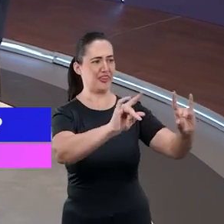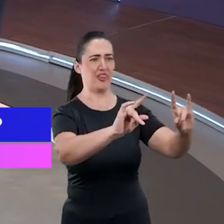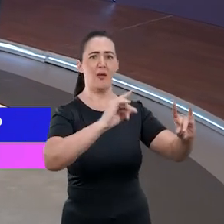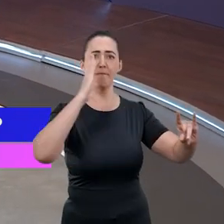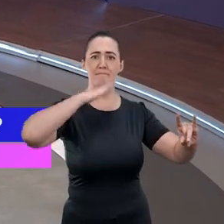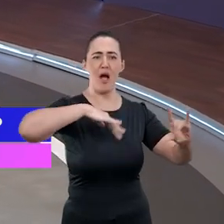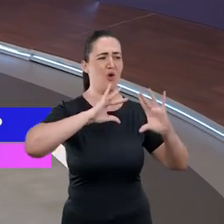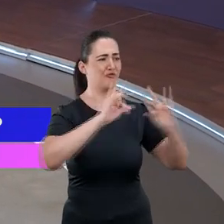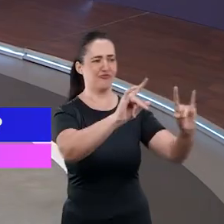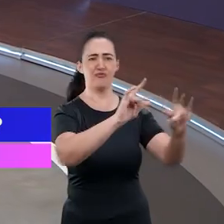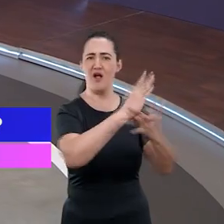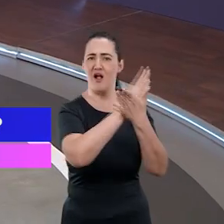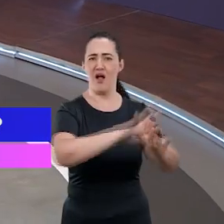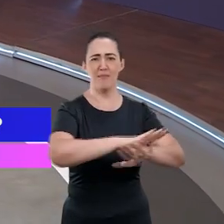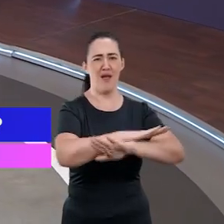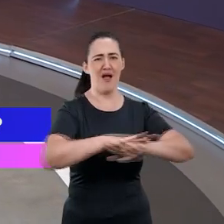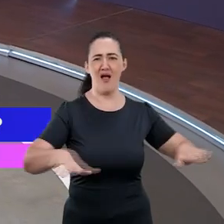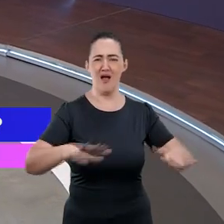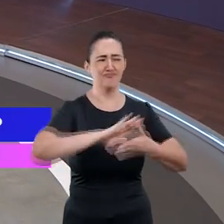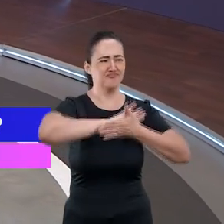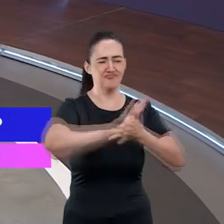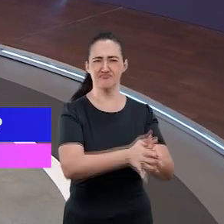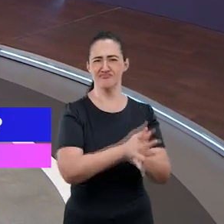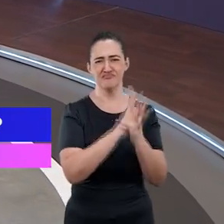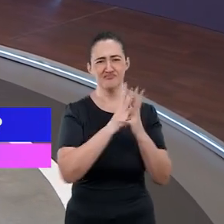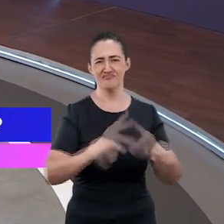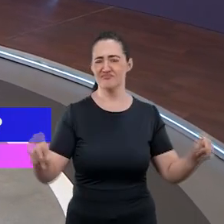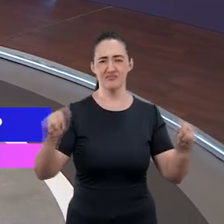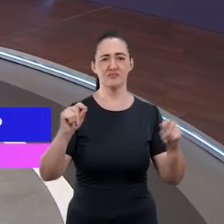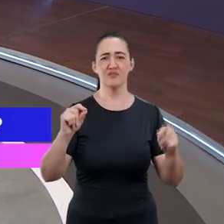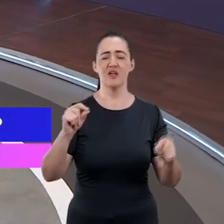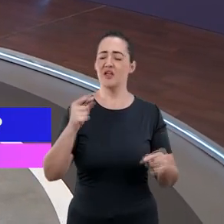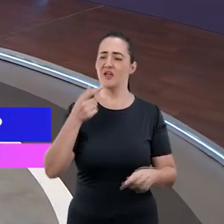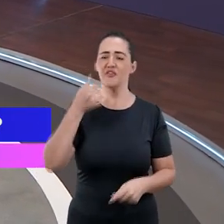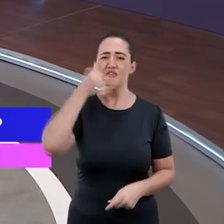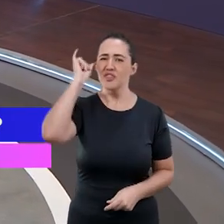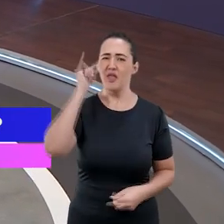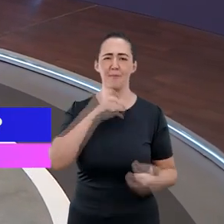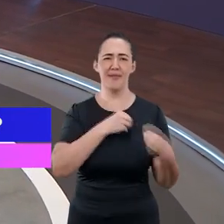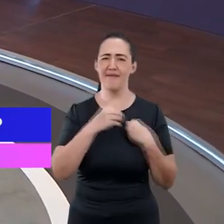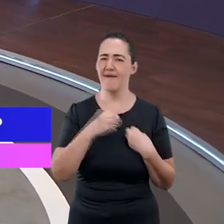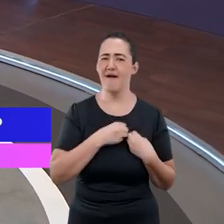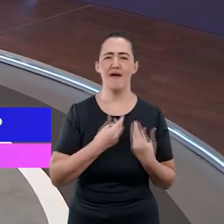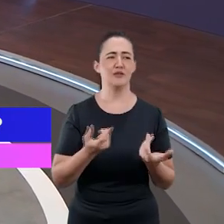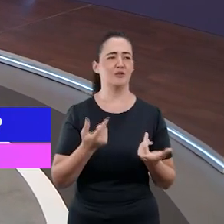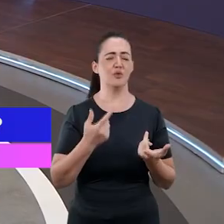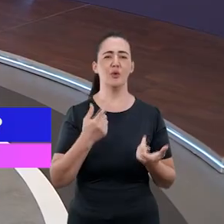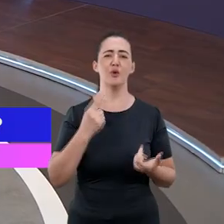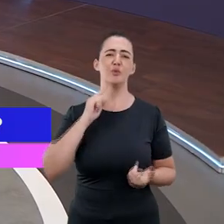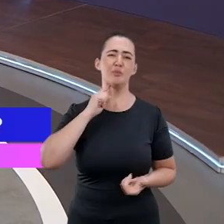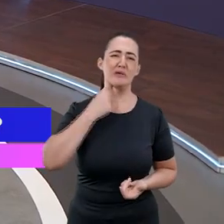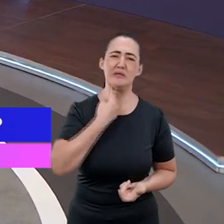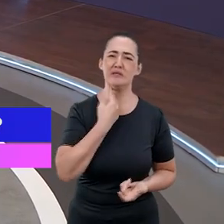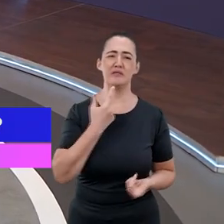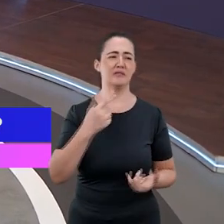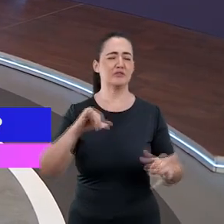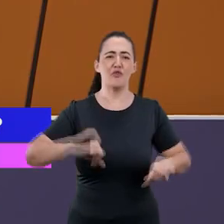ter criado esse mundo sem possibilidade do pecado, sem possibilidade da desobediência, que trouxe o